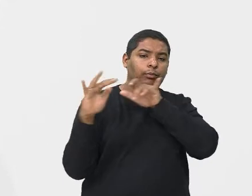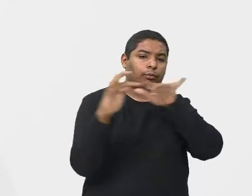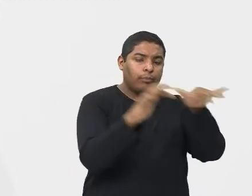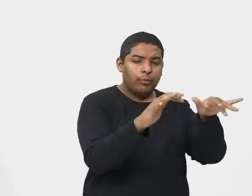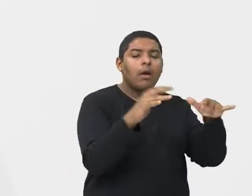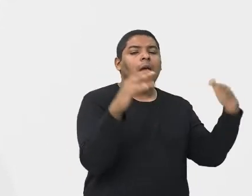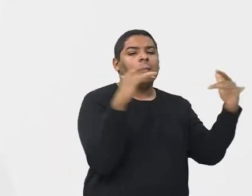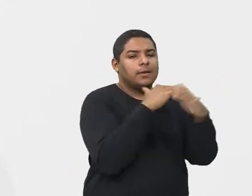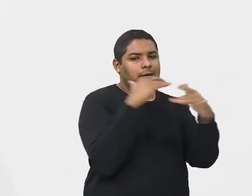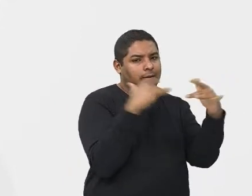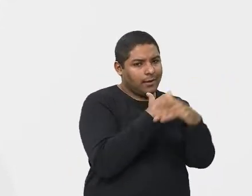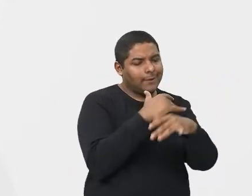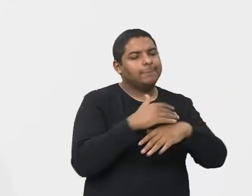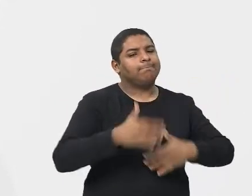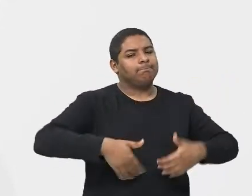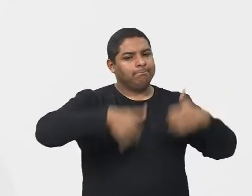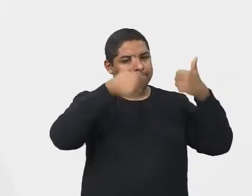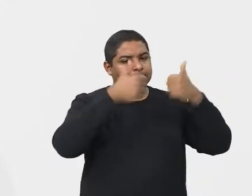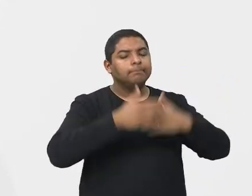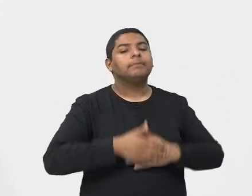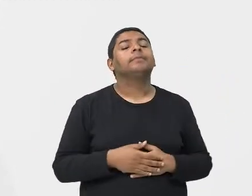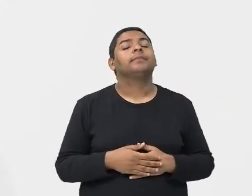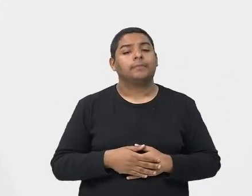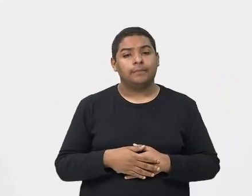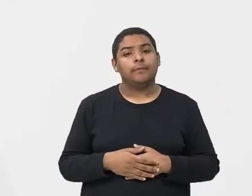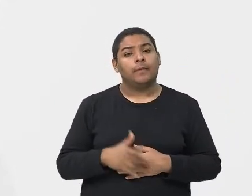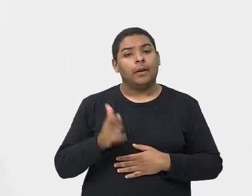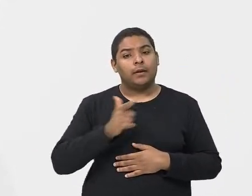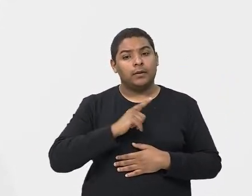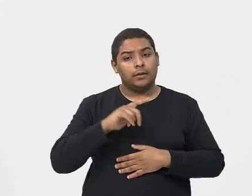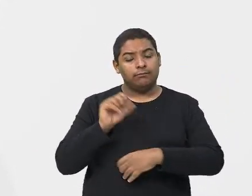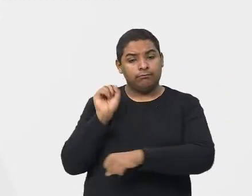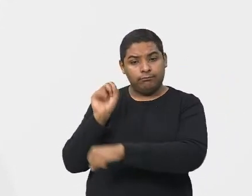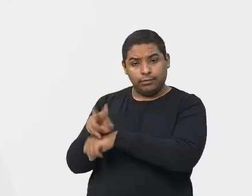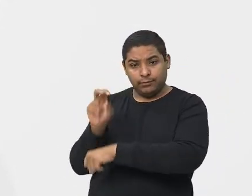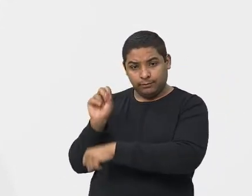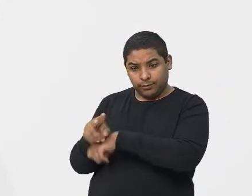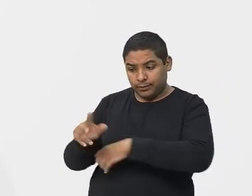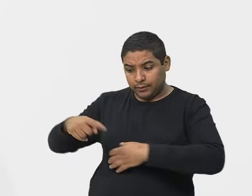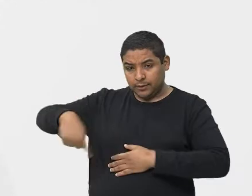parte da agricultura na Austrália ela vai acabar empregando apenas